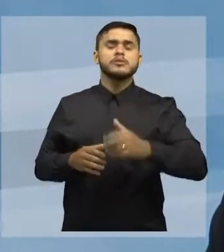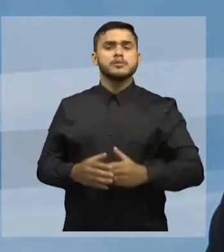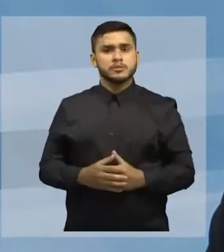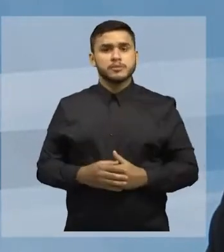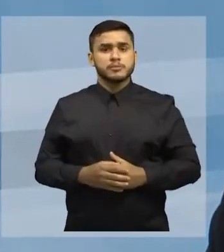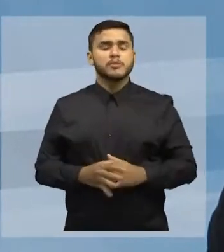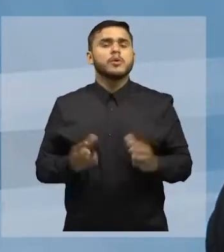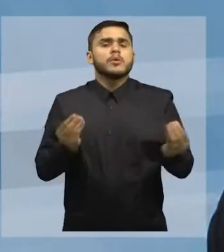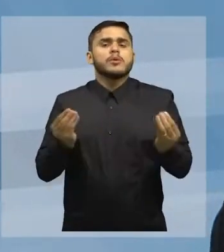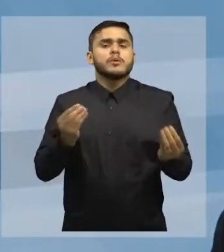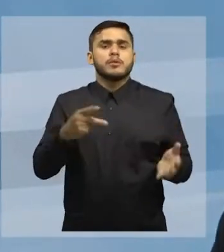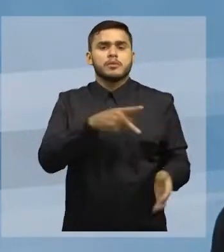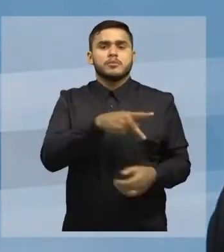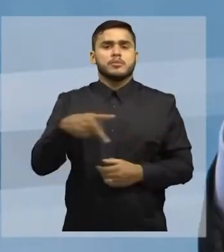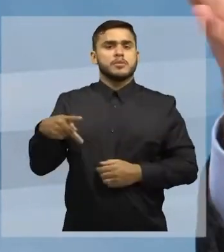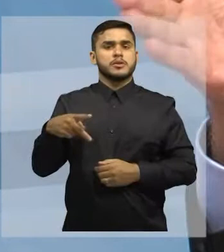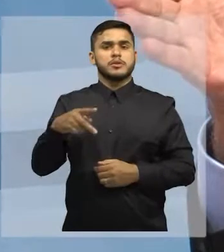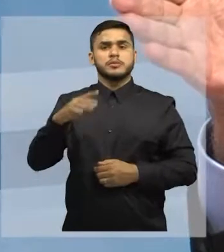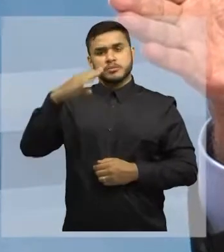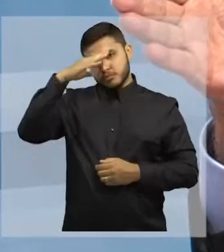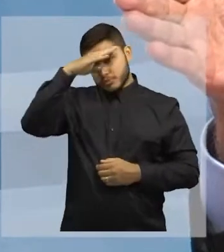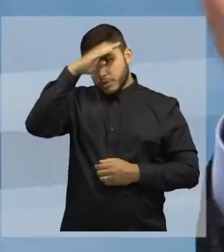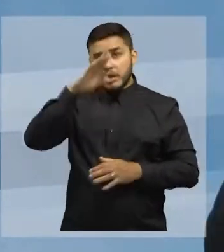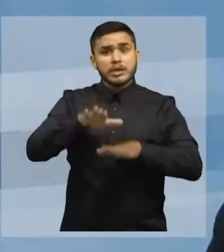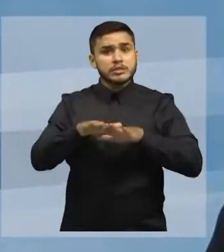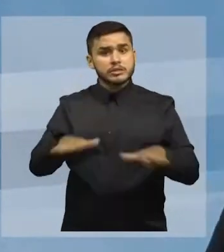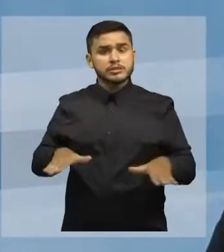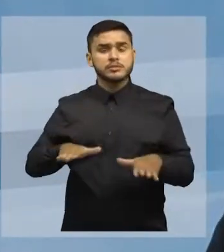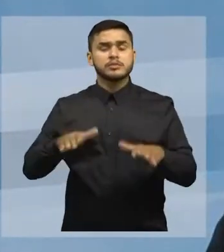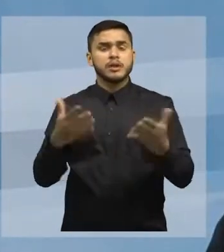como um presidente que age dessa forma